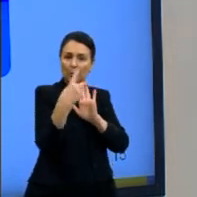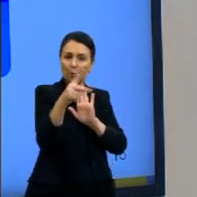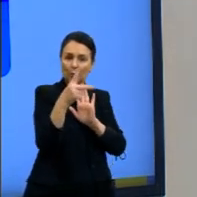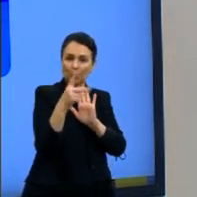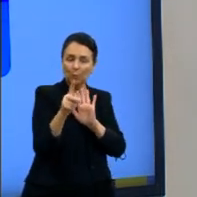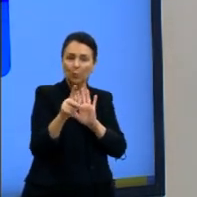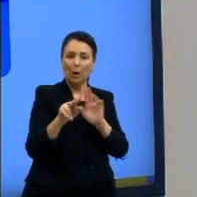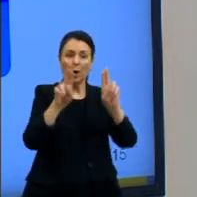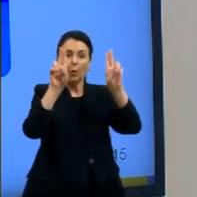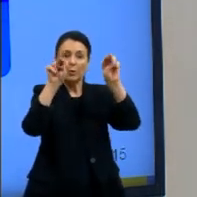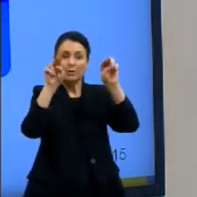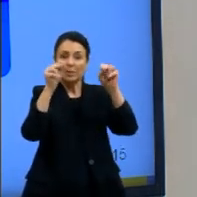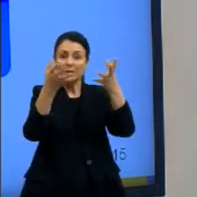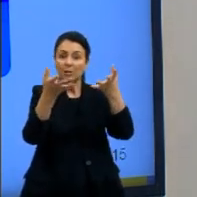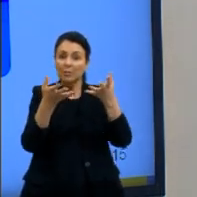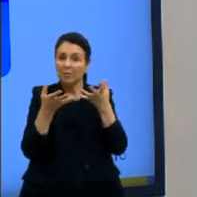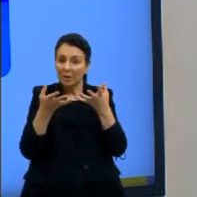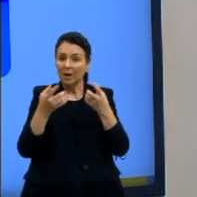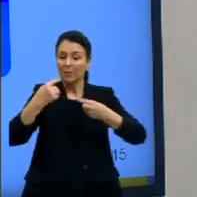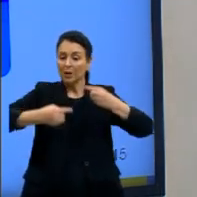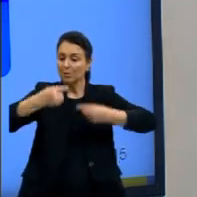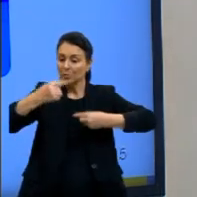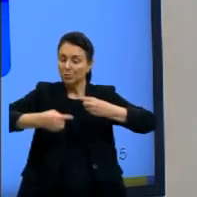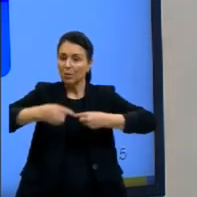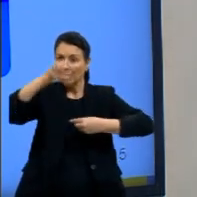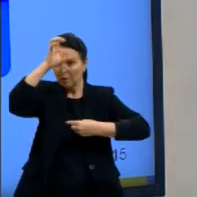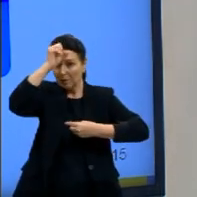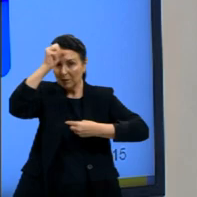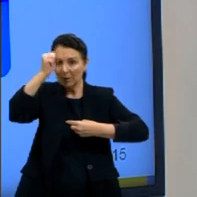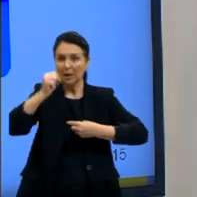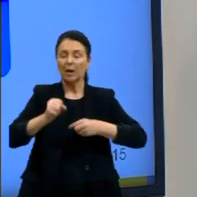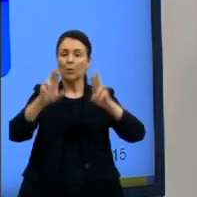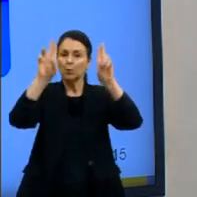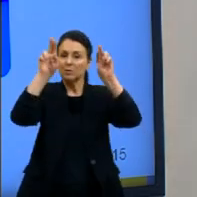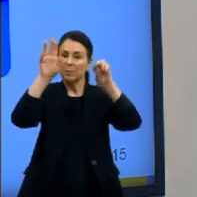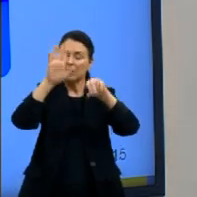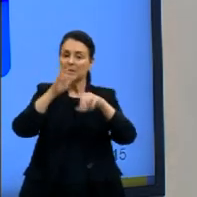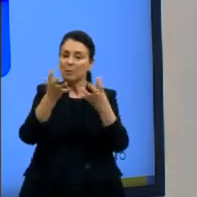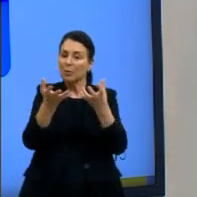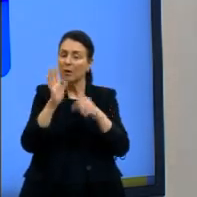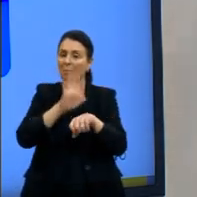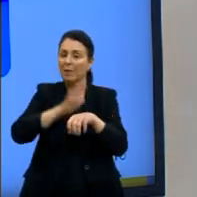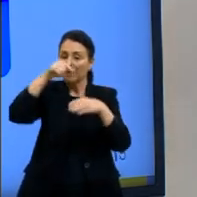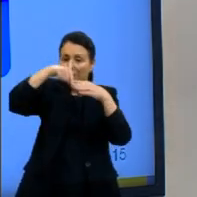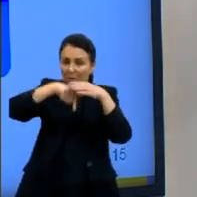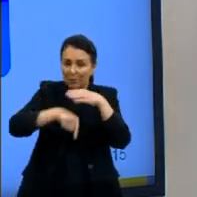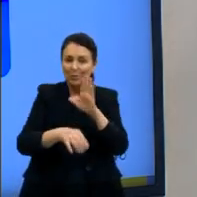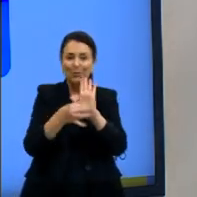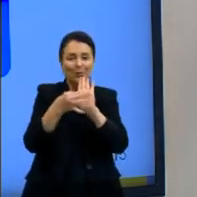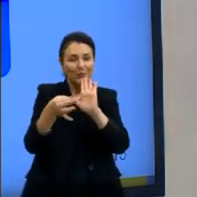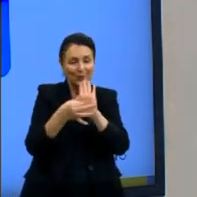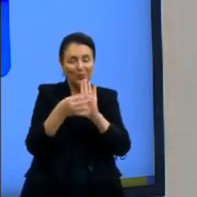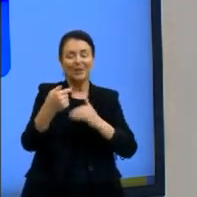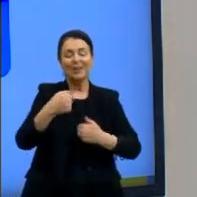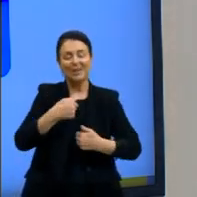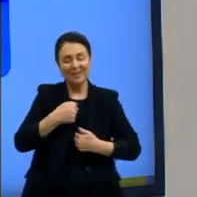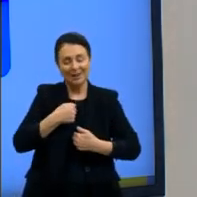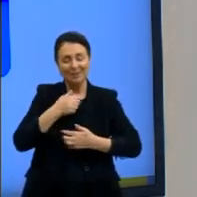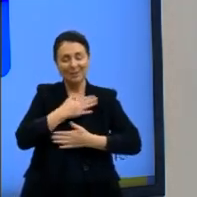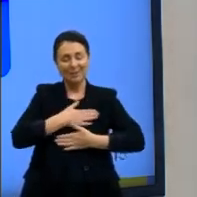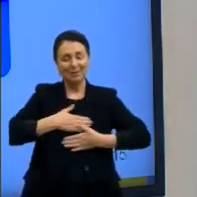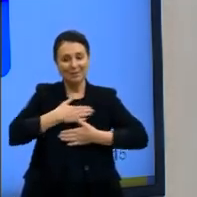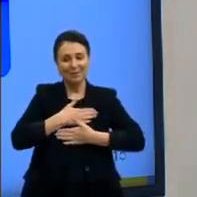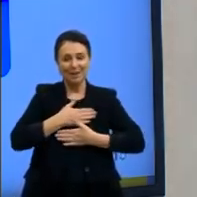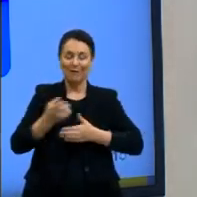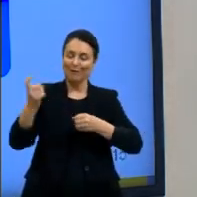você tem interesse que serão discutidos os temas que você queira que seja aprofundados comente lá que nosso com maior prazer Voltaremos